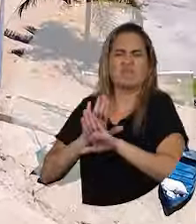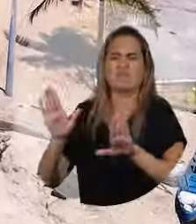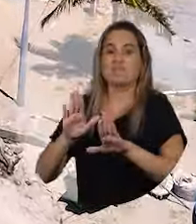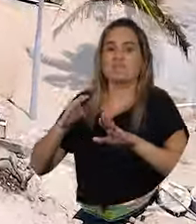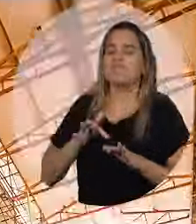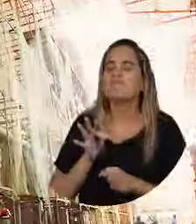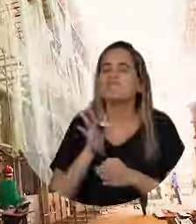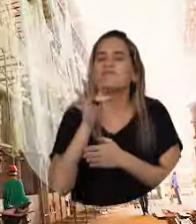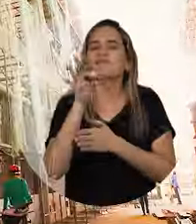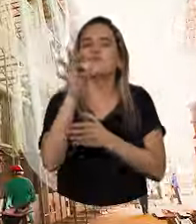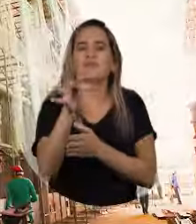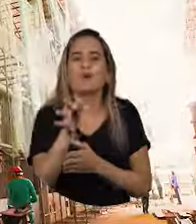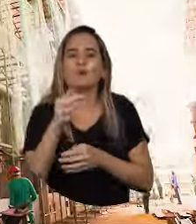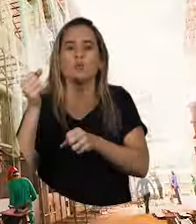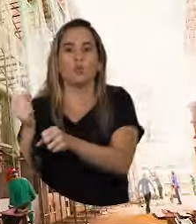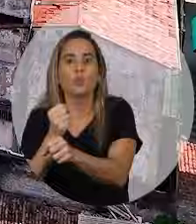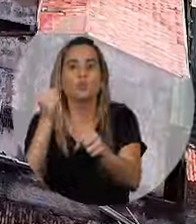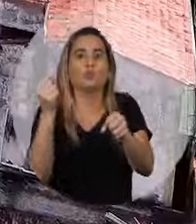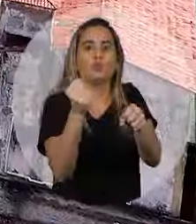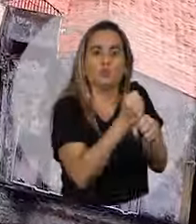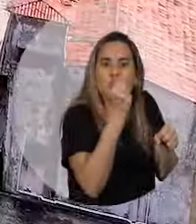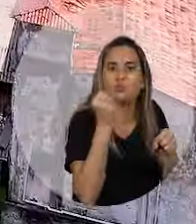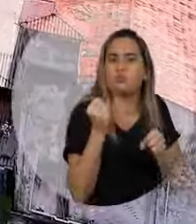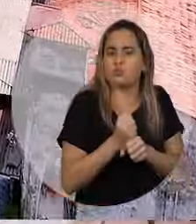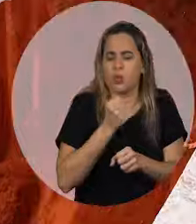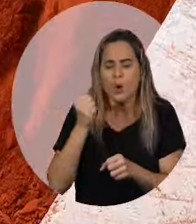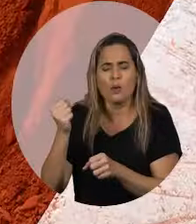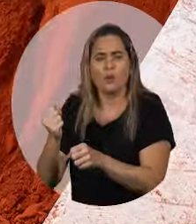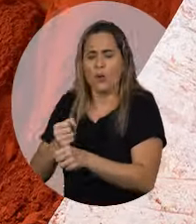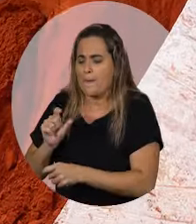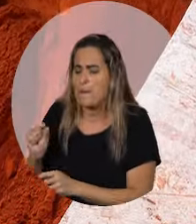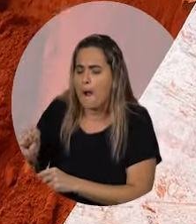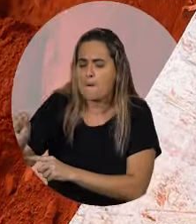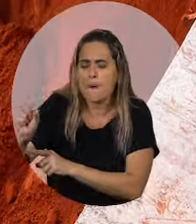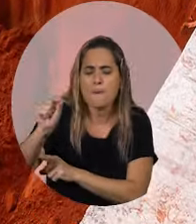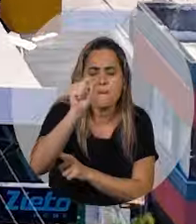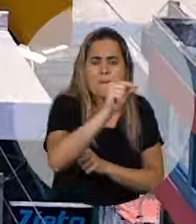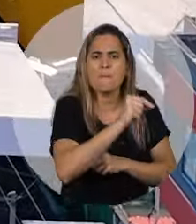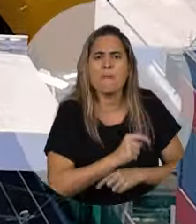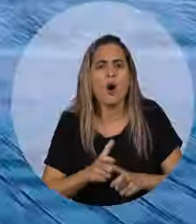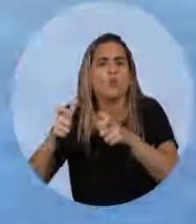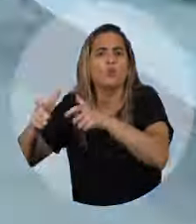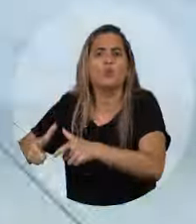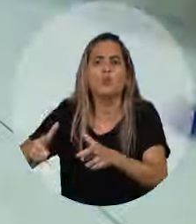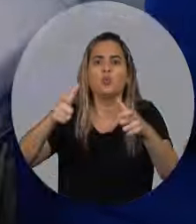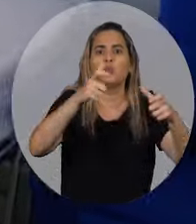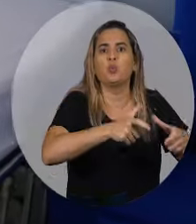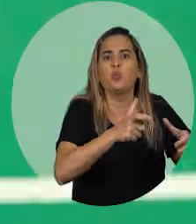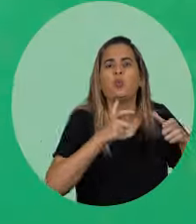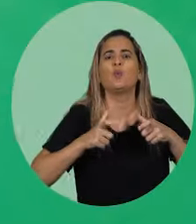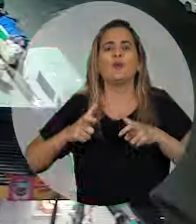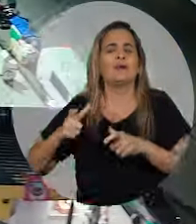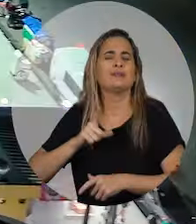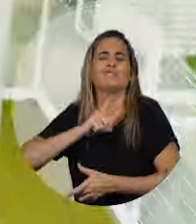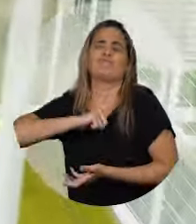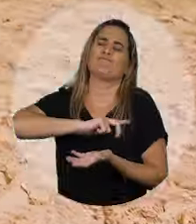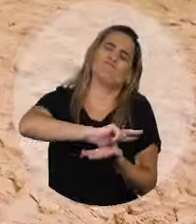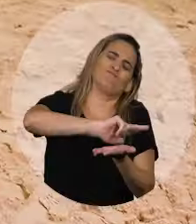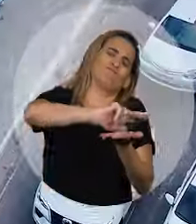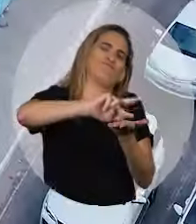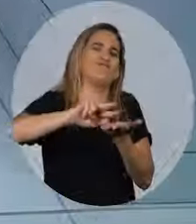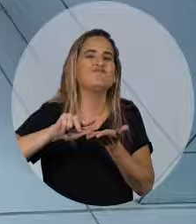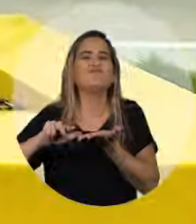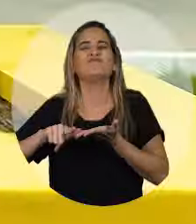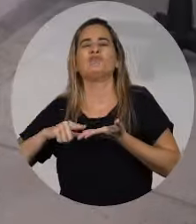e olhando daqui pra frente. É obra por todo canto, é obra em todo lugar. É obra